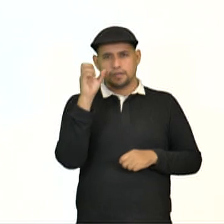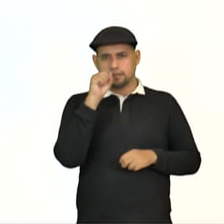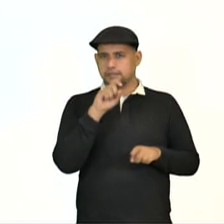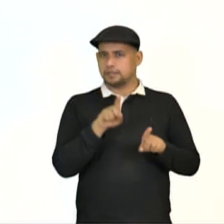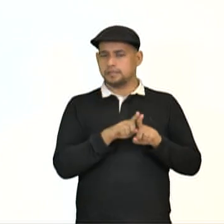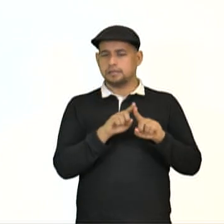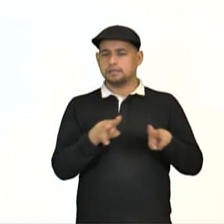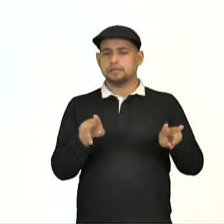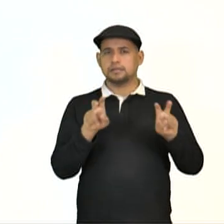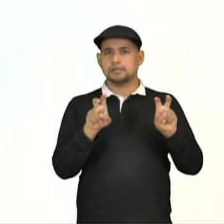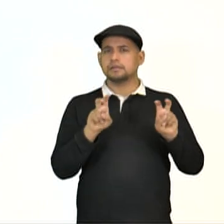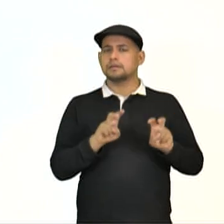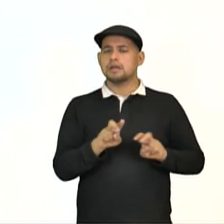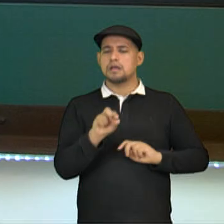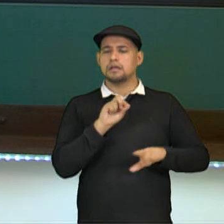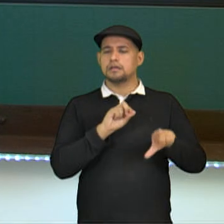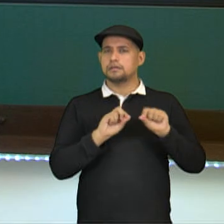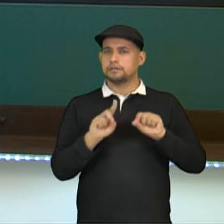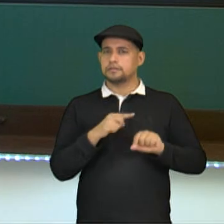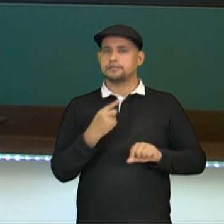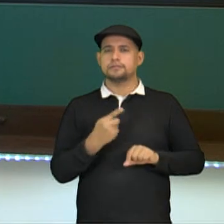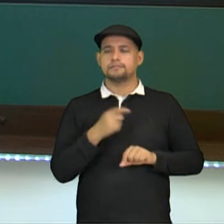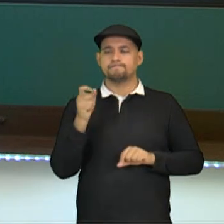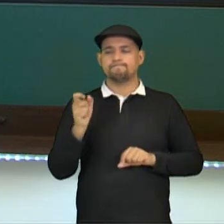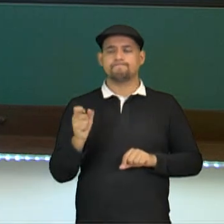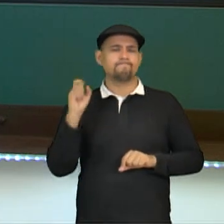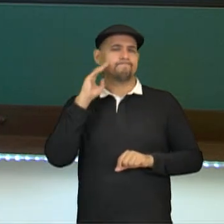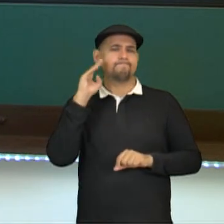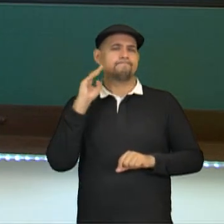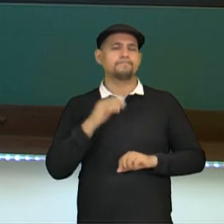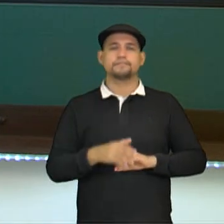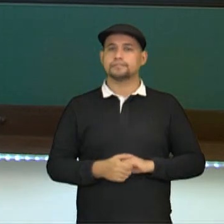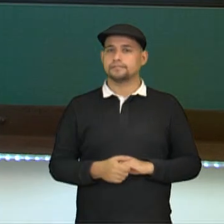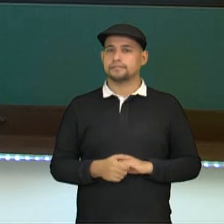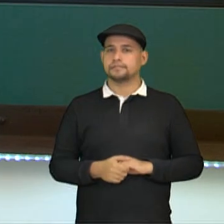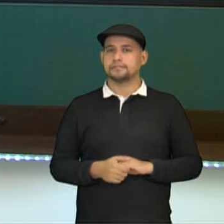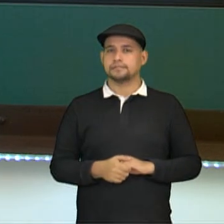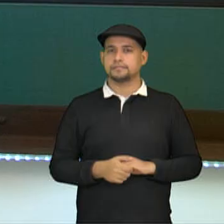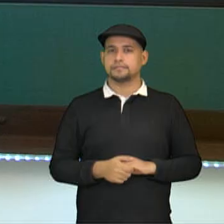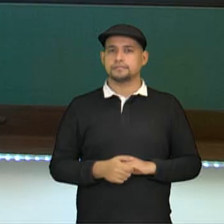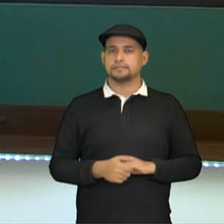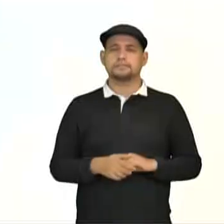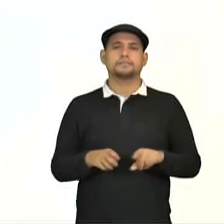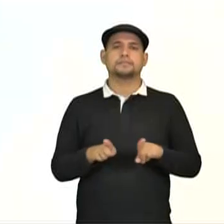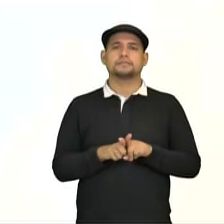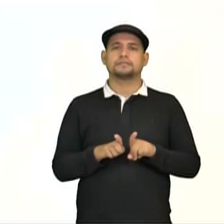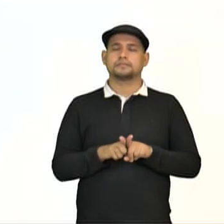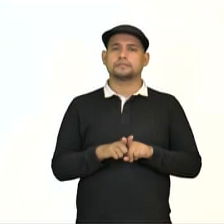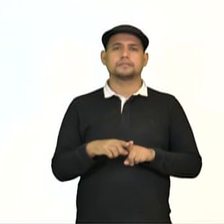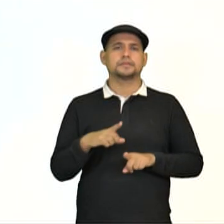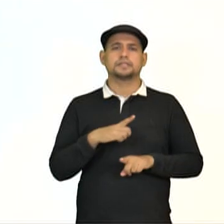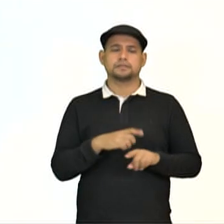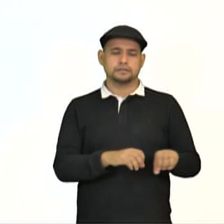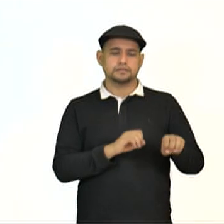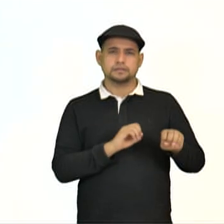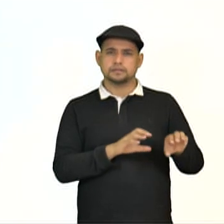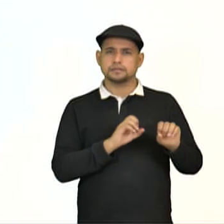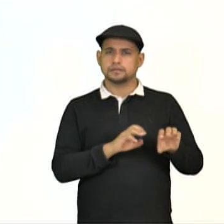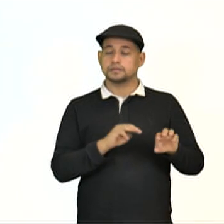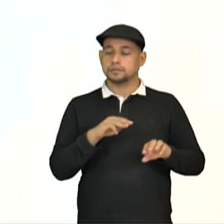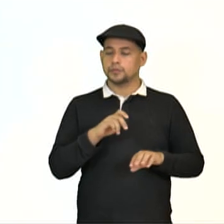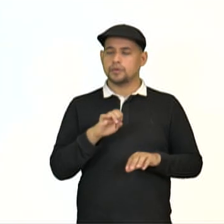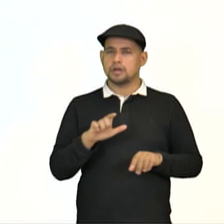com relação a essa escolha do nosso personagem principal? Né? Então, temos aqui, né, um ensinamento